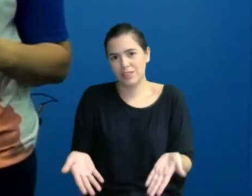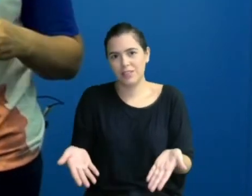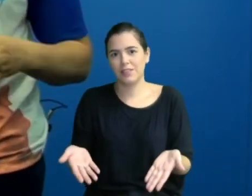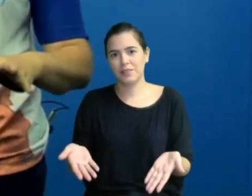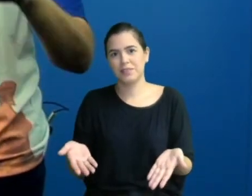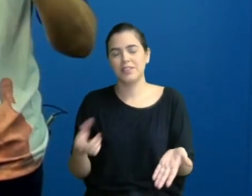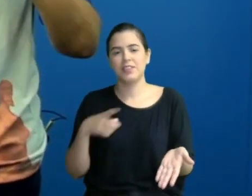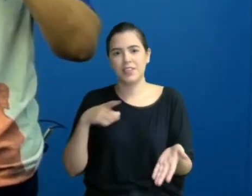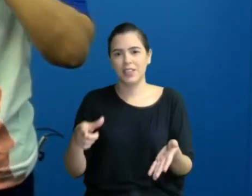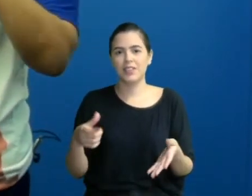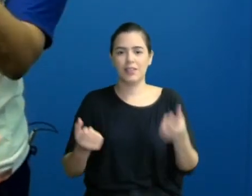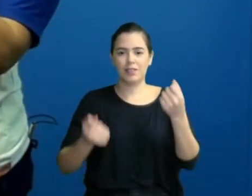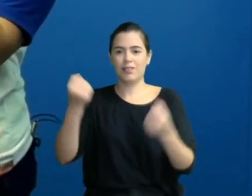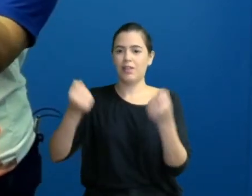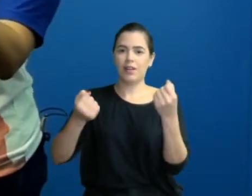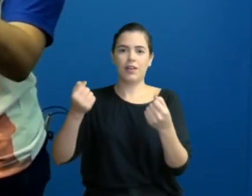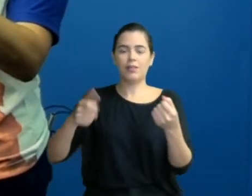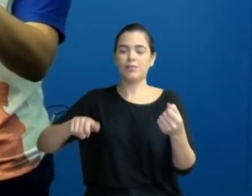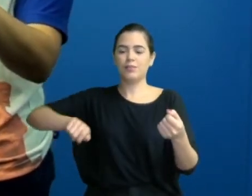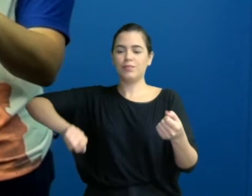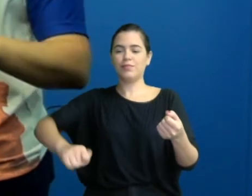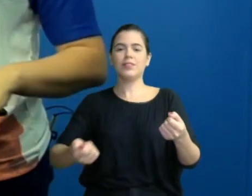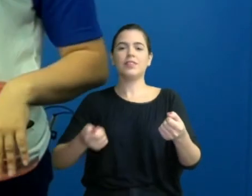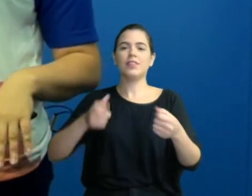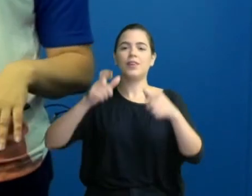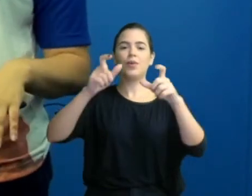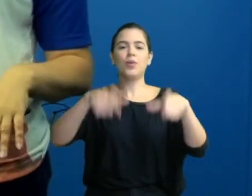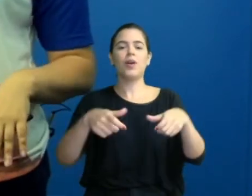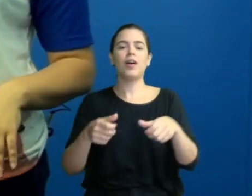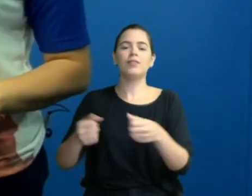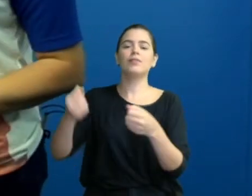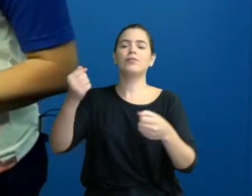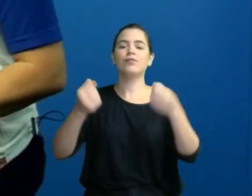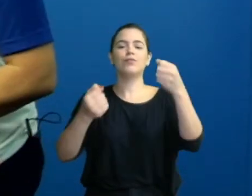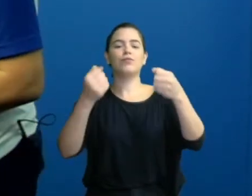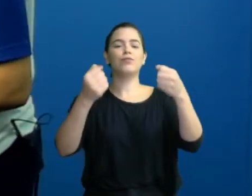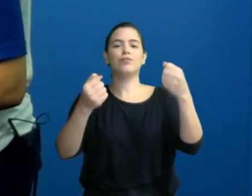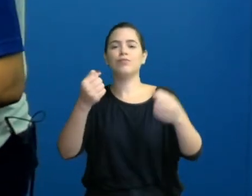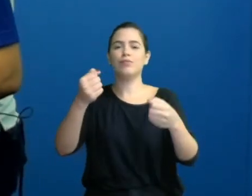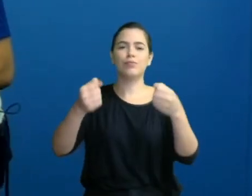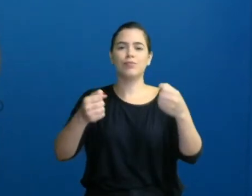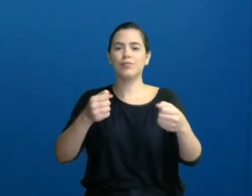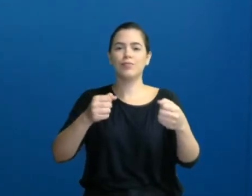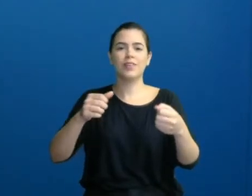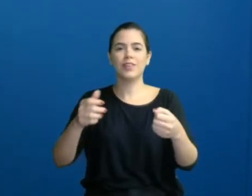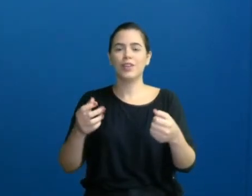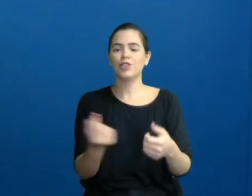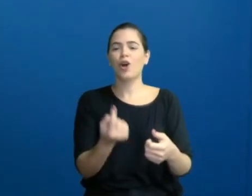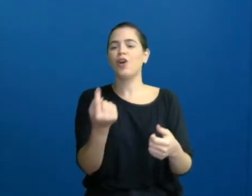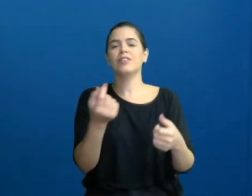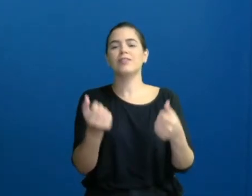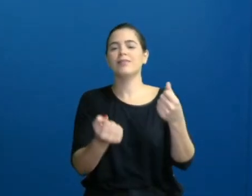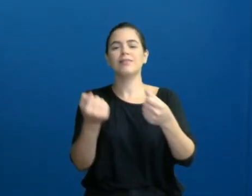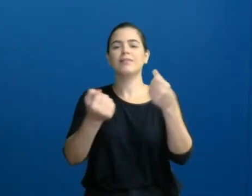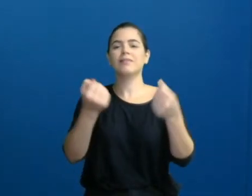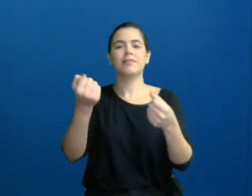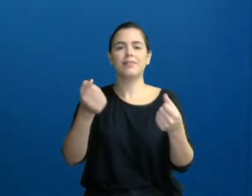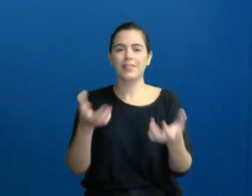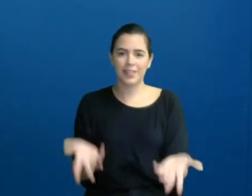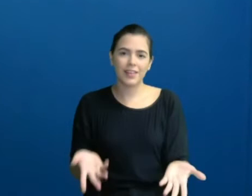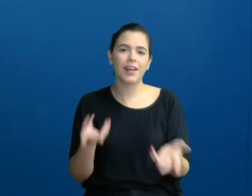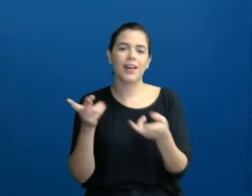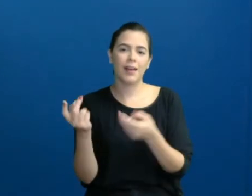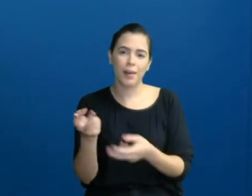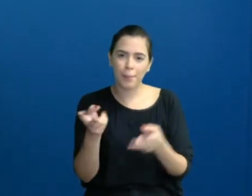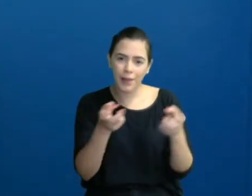você aperta um botão que dispara, você coloca a localização e vai o carro no piloto automático, né? Então, a gente percebe uma influência de